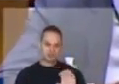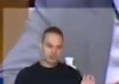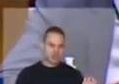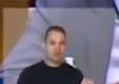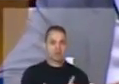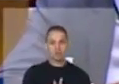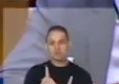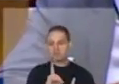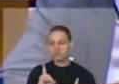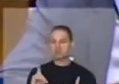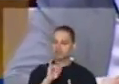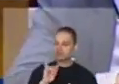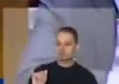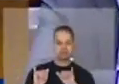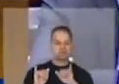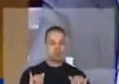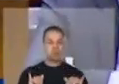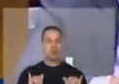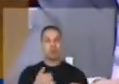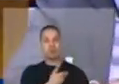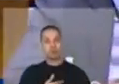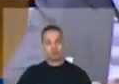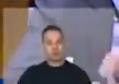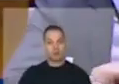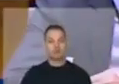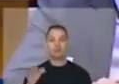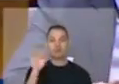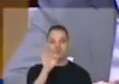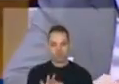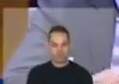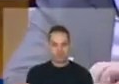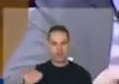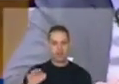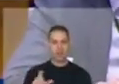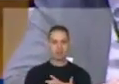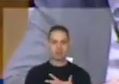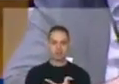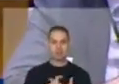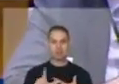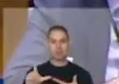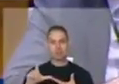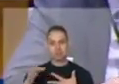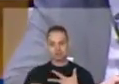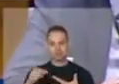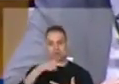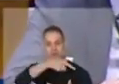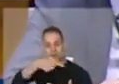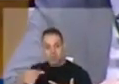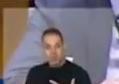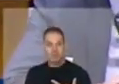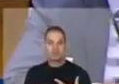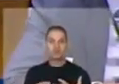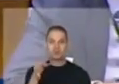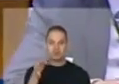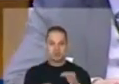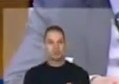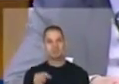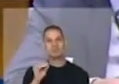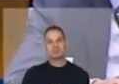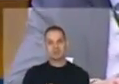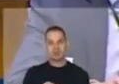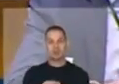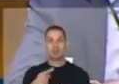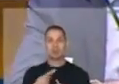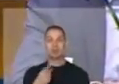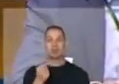direita, o governo federal, nos seus 3 poderes, é injusto, porque ele